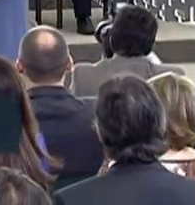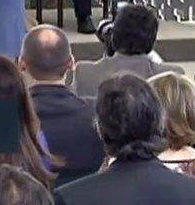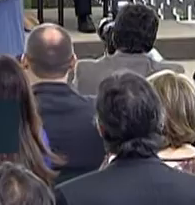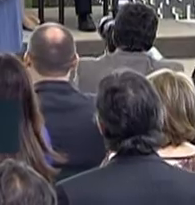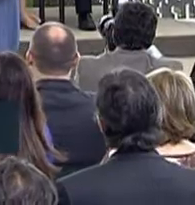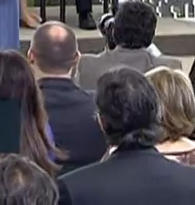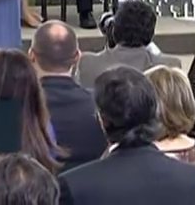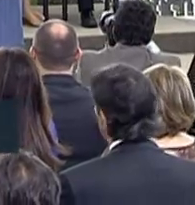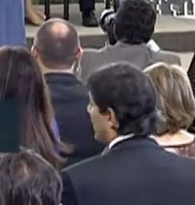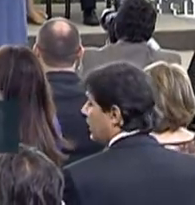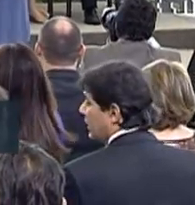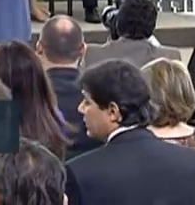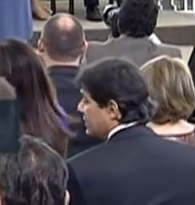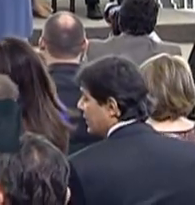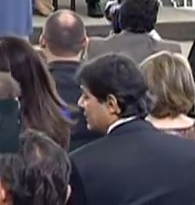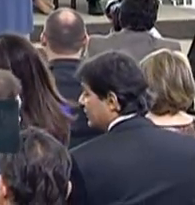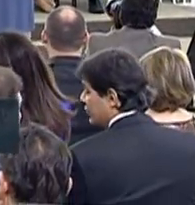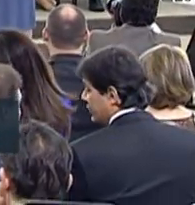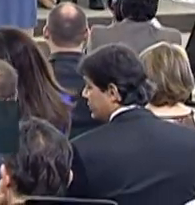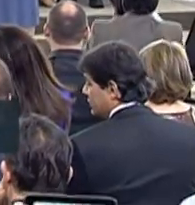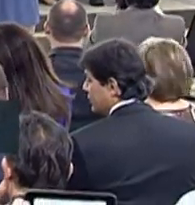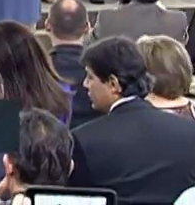E aí